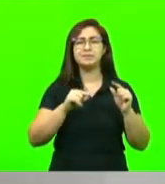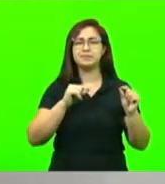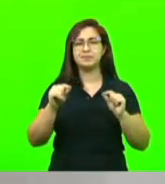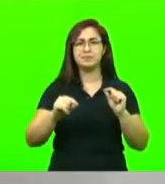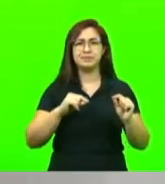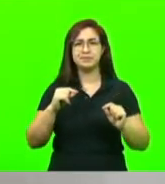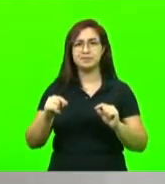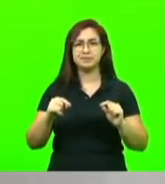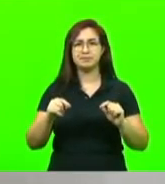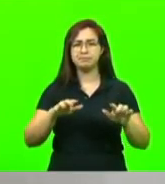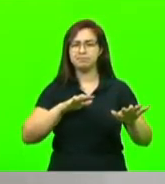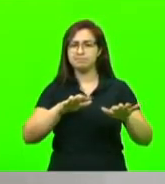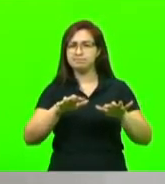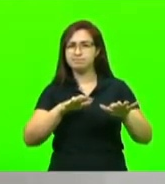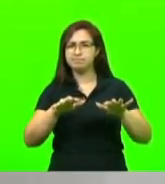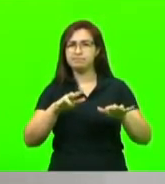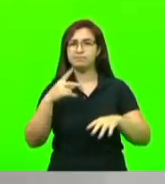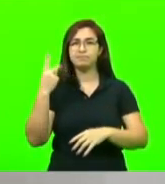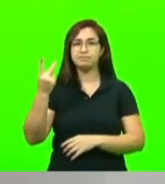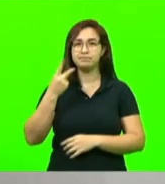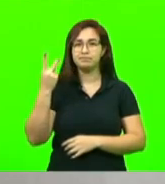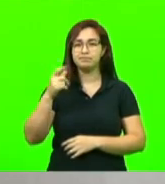o movimento político do nosso Estado,